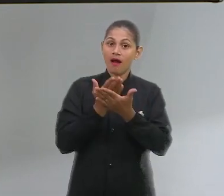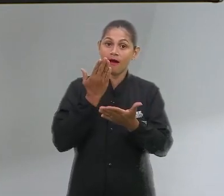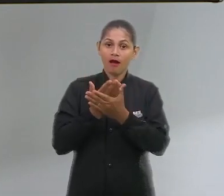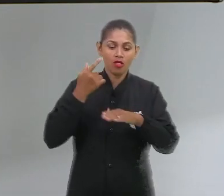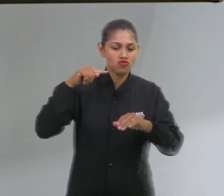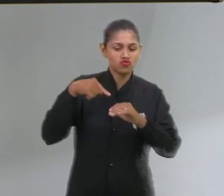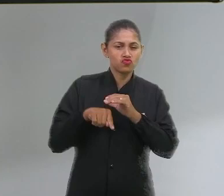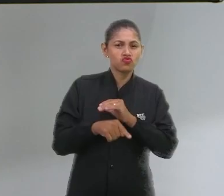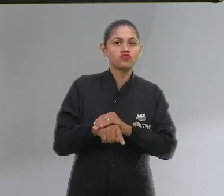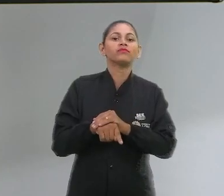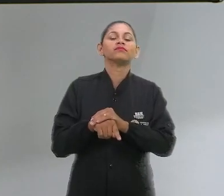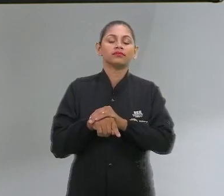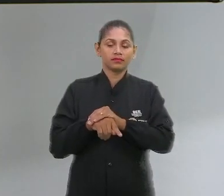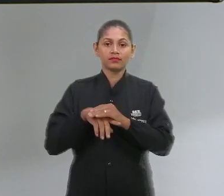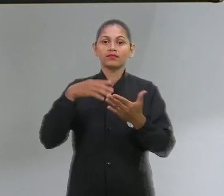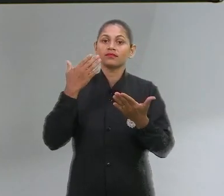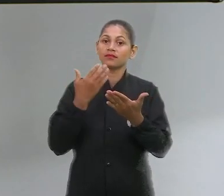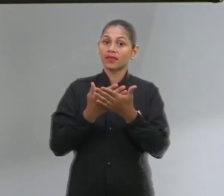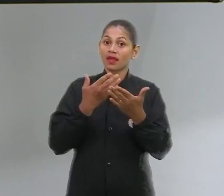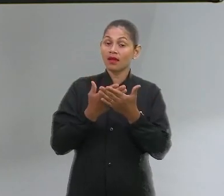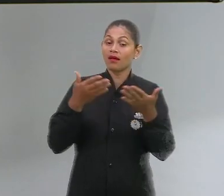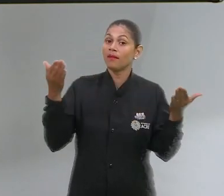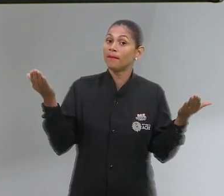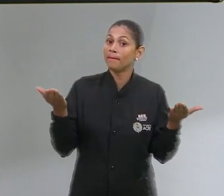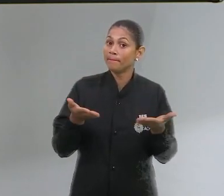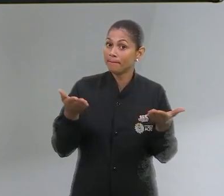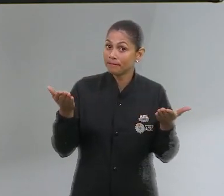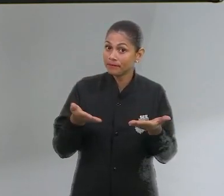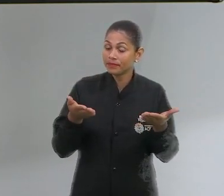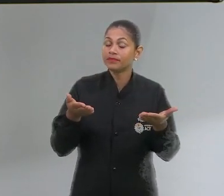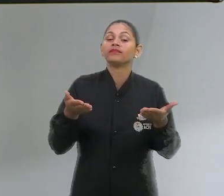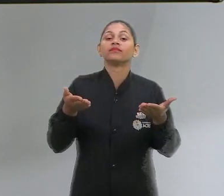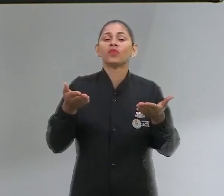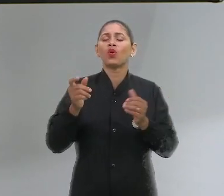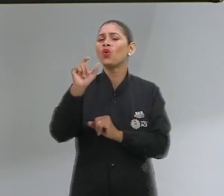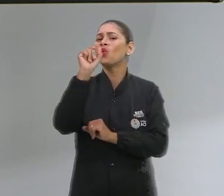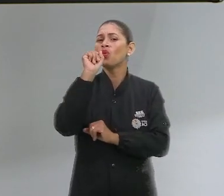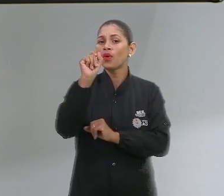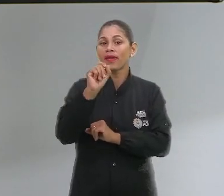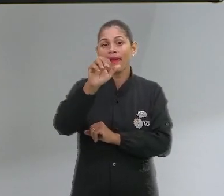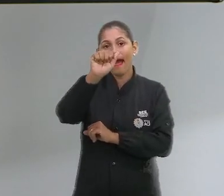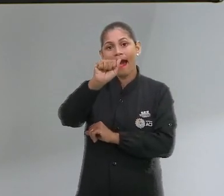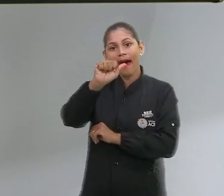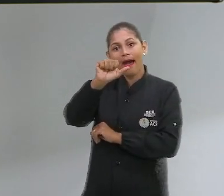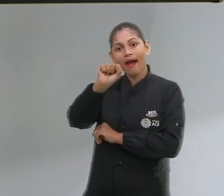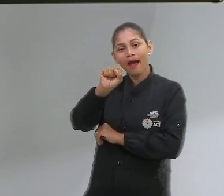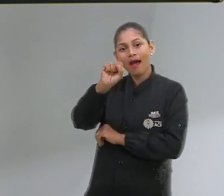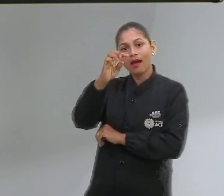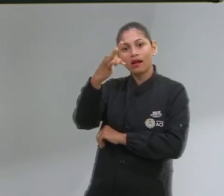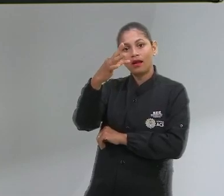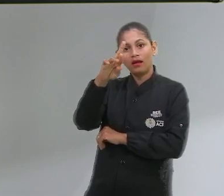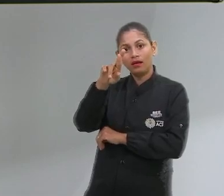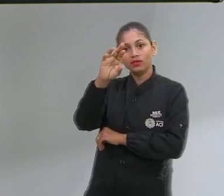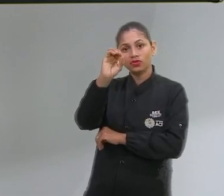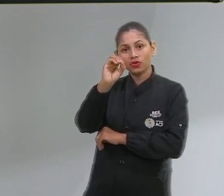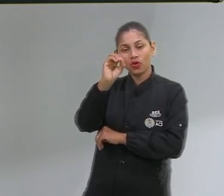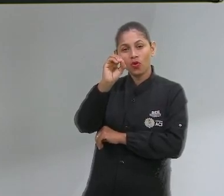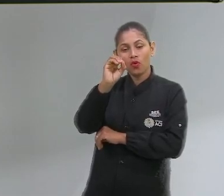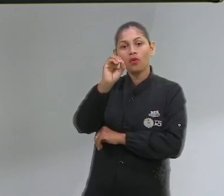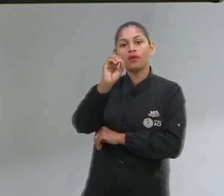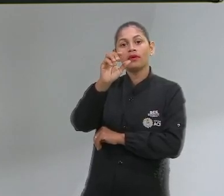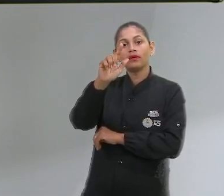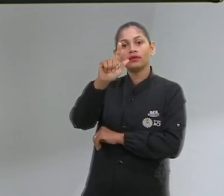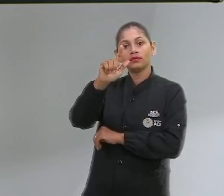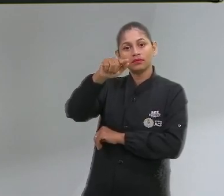nas Estrelas. Na aula de hoje, nós vamos falar um pouquinho sobre o que era a astroquímica. Bom, nós já viemos desenvolvendo